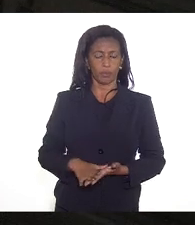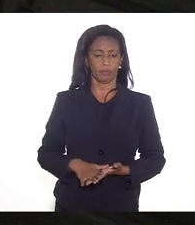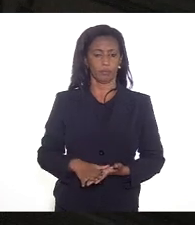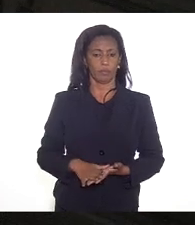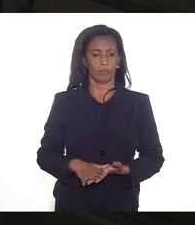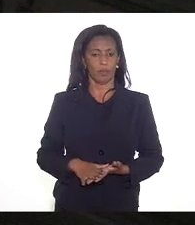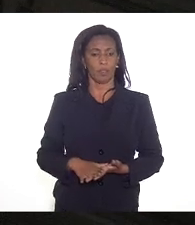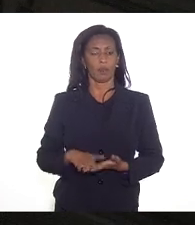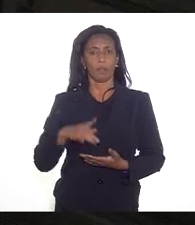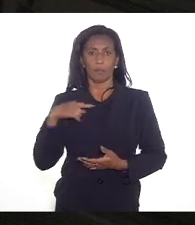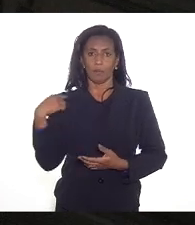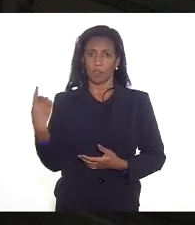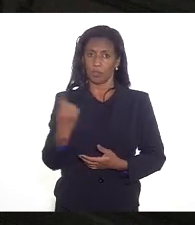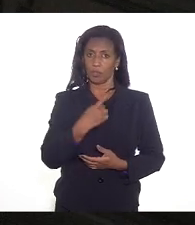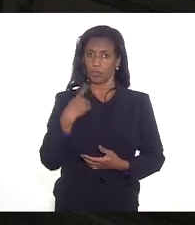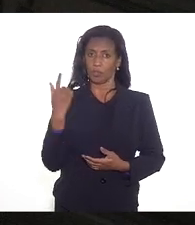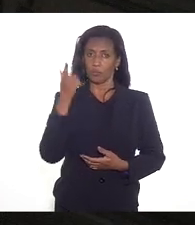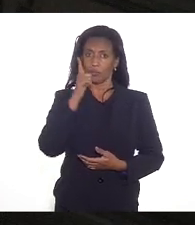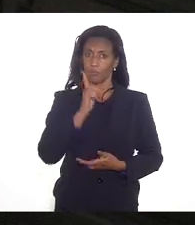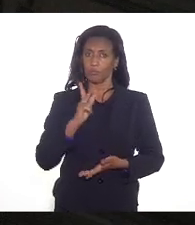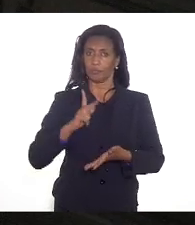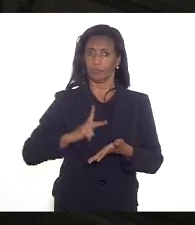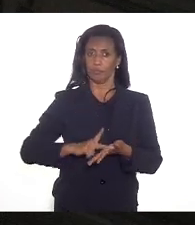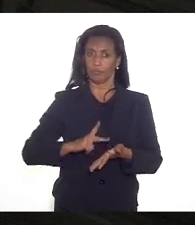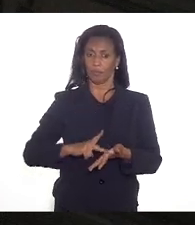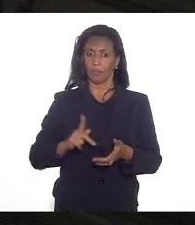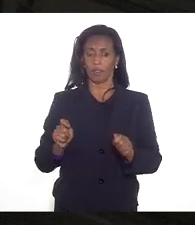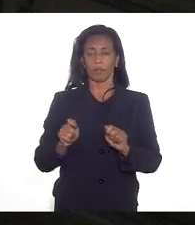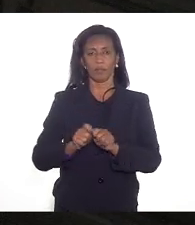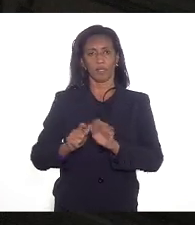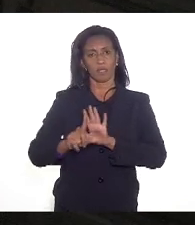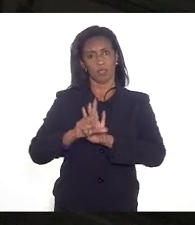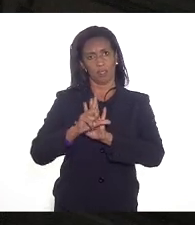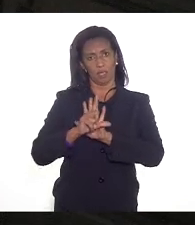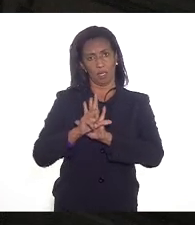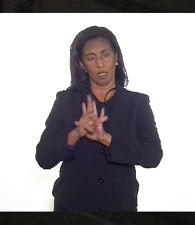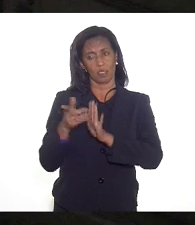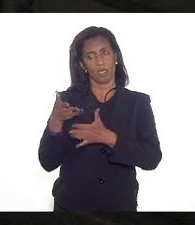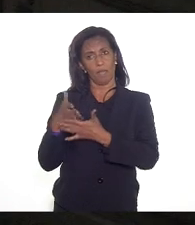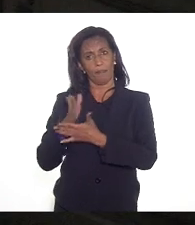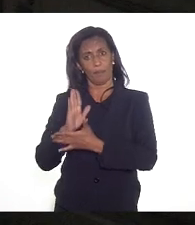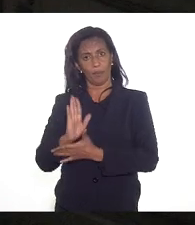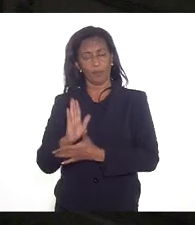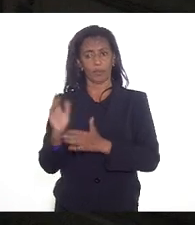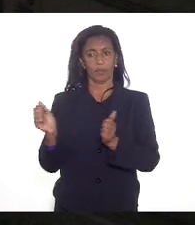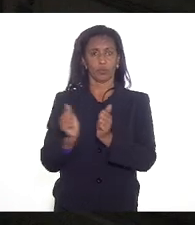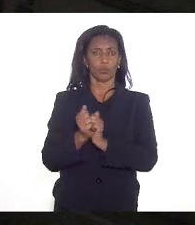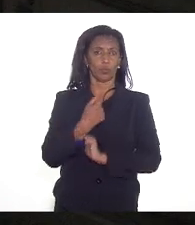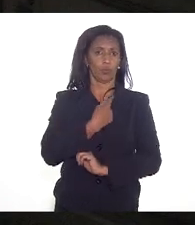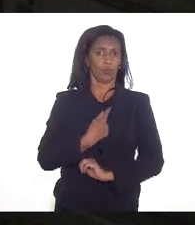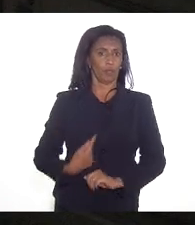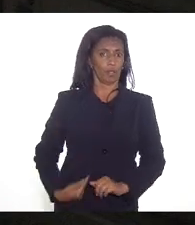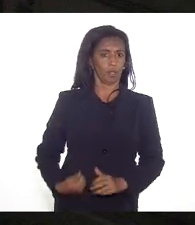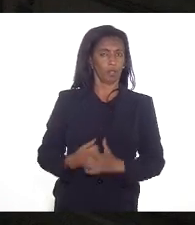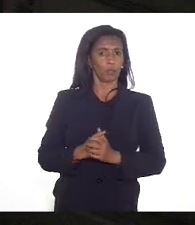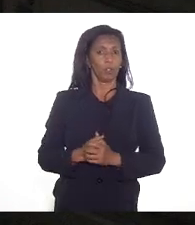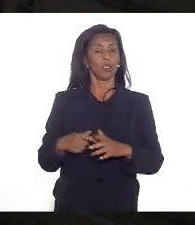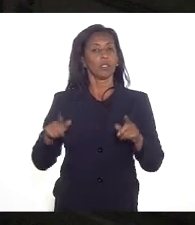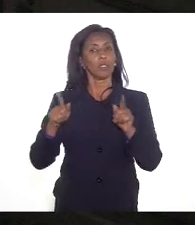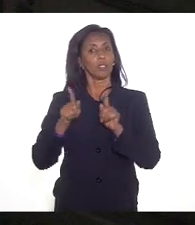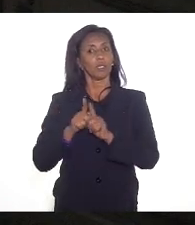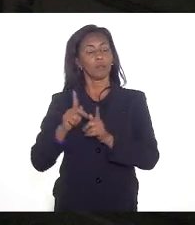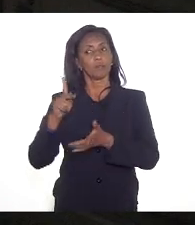para que a gente consiga de fato fazer essa lei Ser aprovada junto ao Governador e